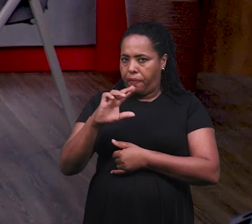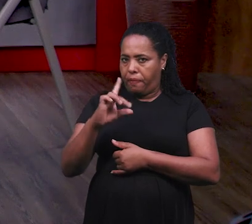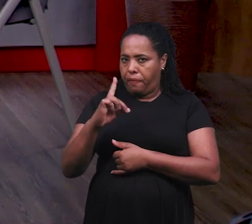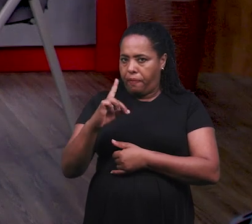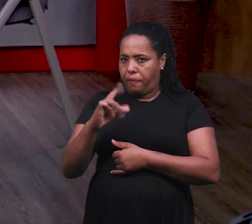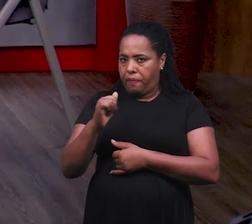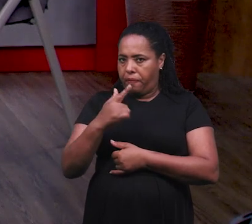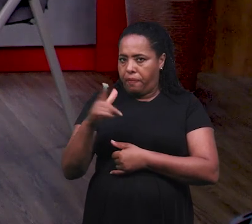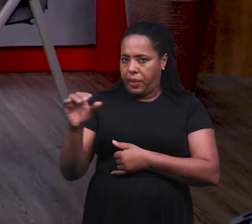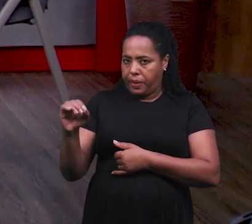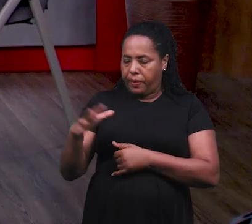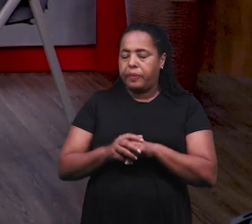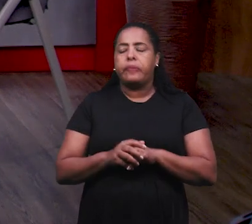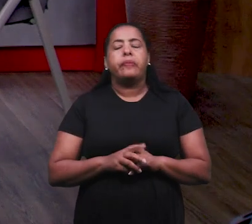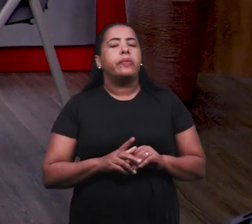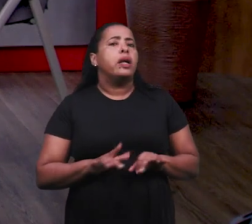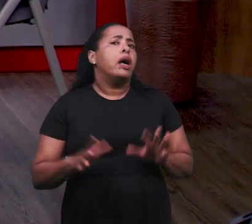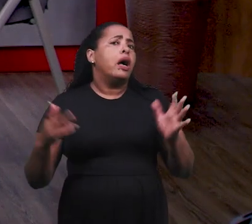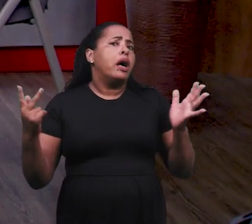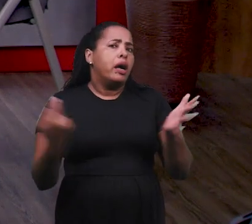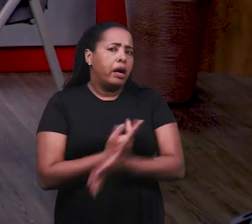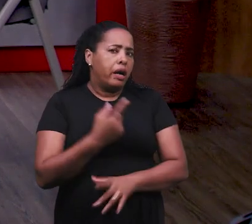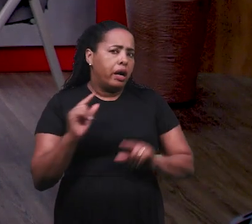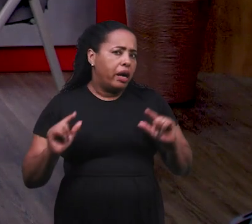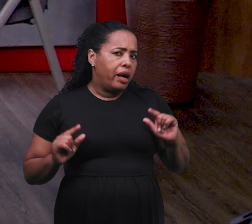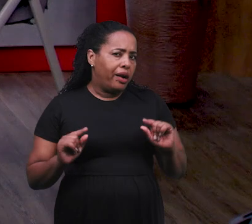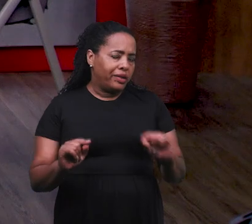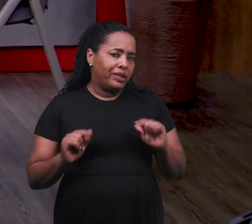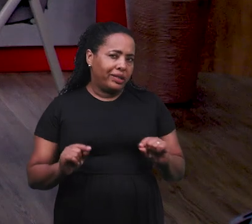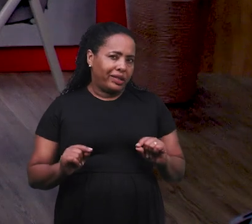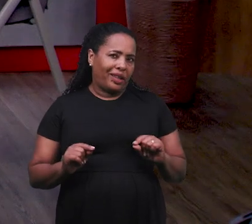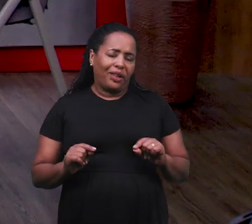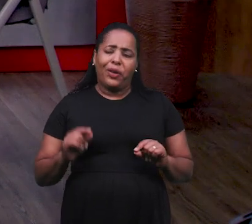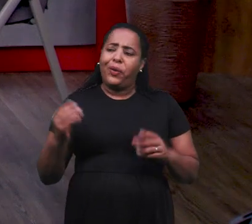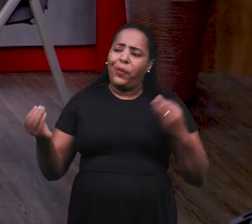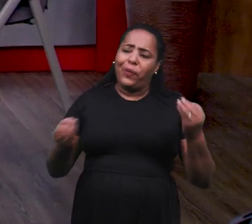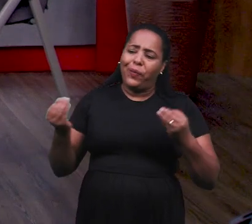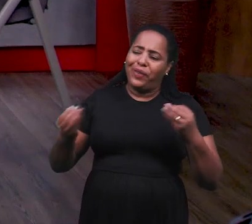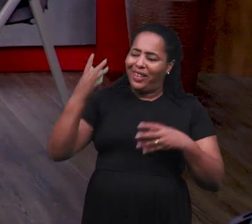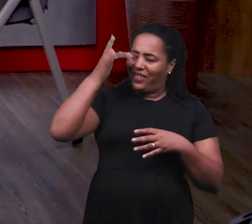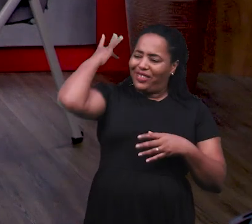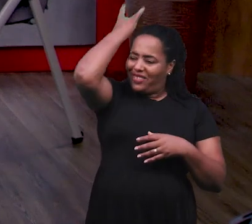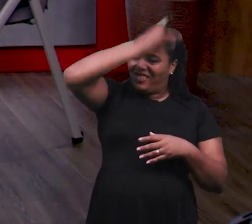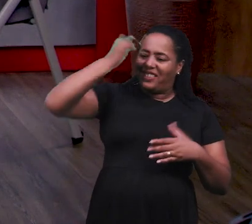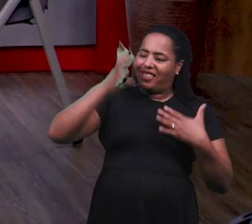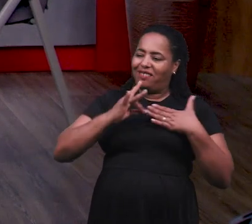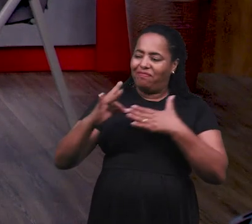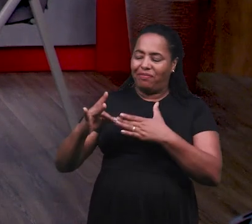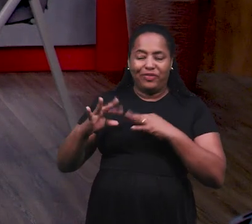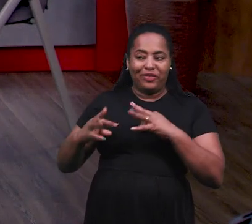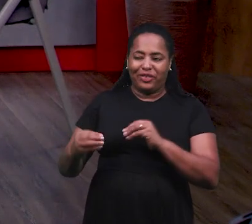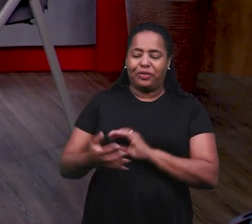E nesse dia, para você ver, né, Marcos, como que tudo é dirigido pelo Espírito Santo. Nesse dia da